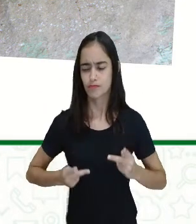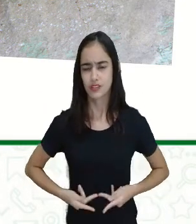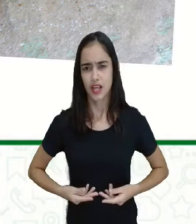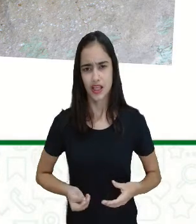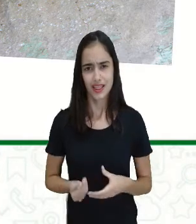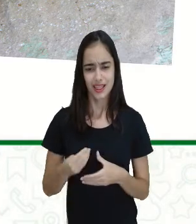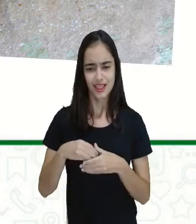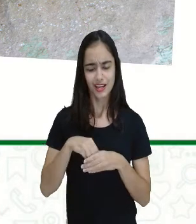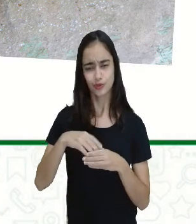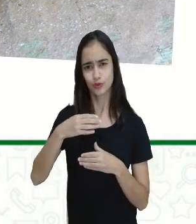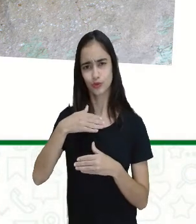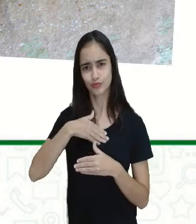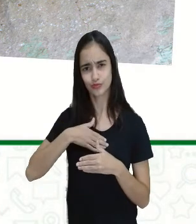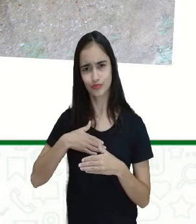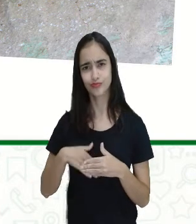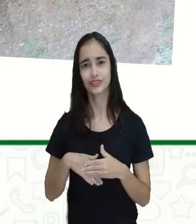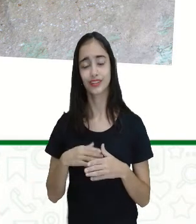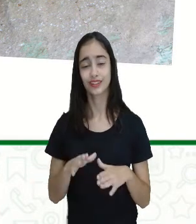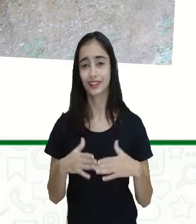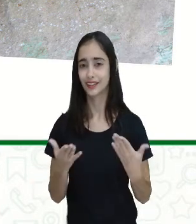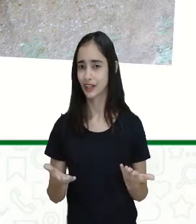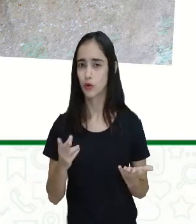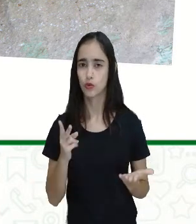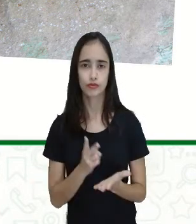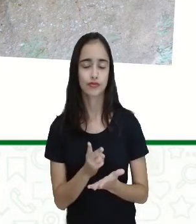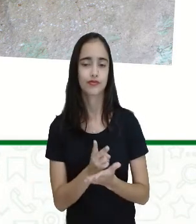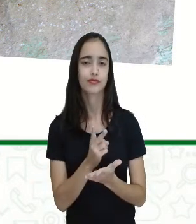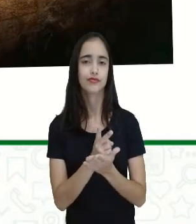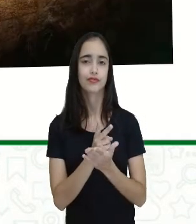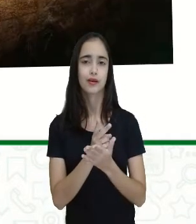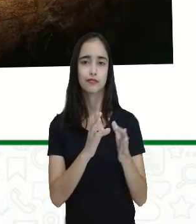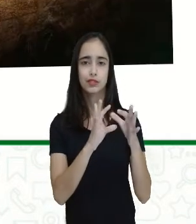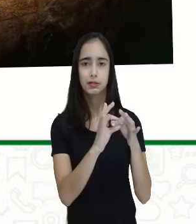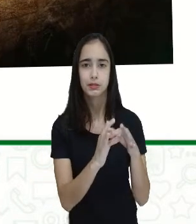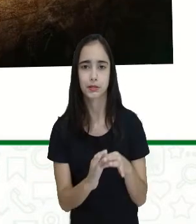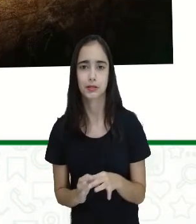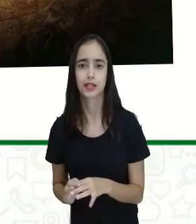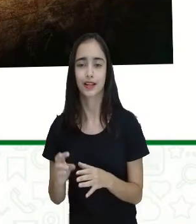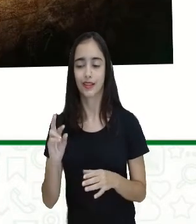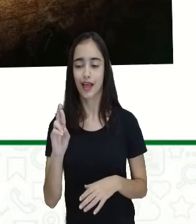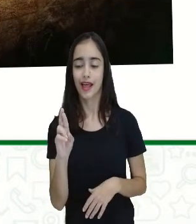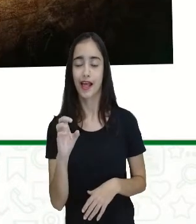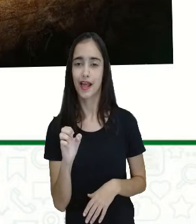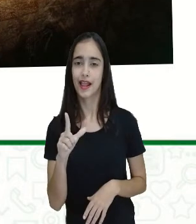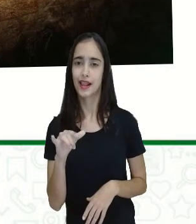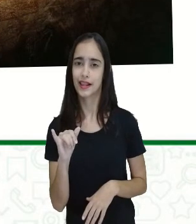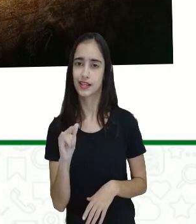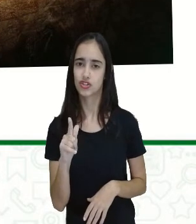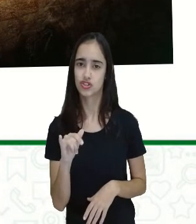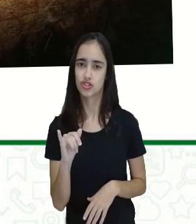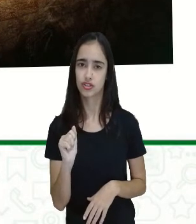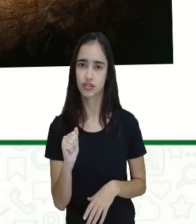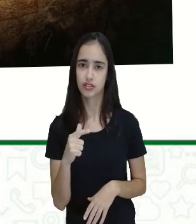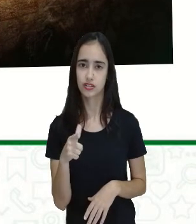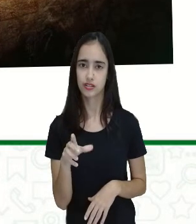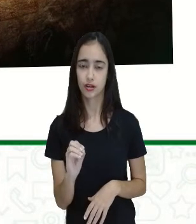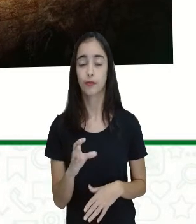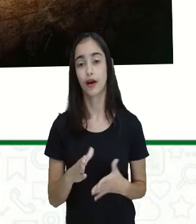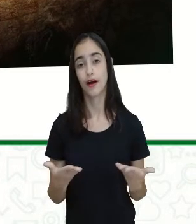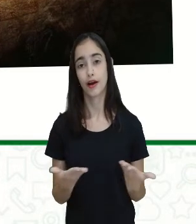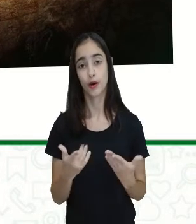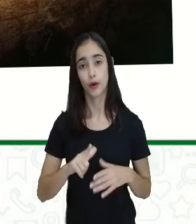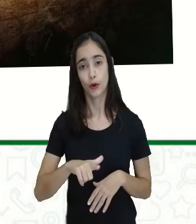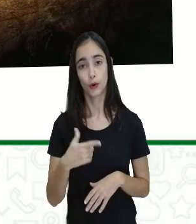estava muito ligada à religião, né? No passado. E aí, uma outra forma de representação do